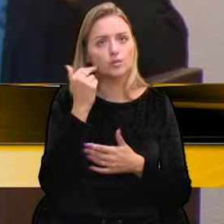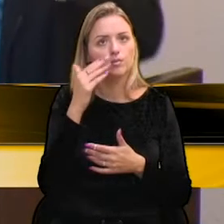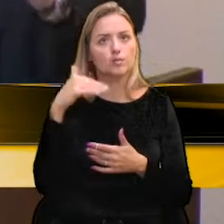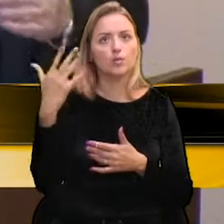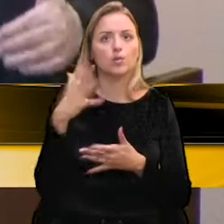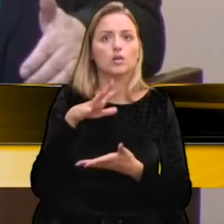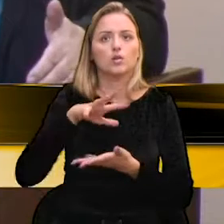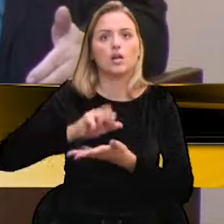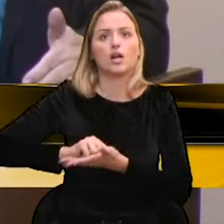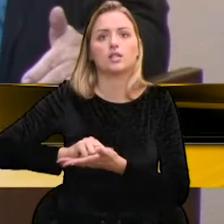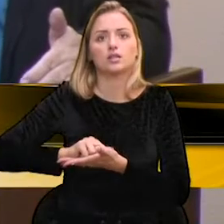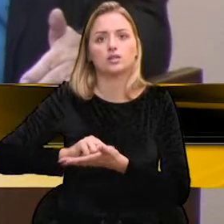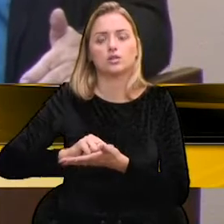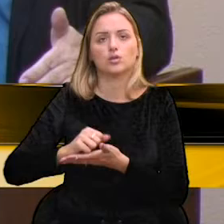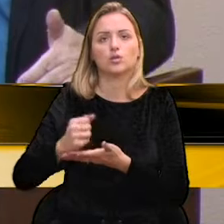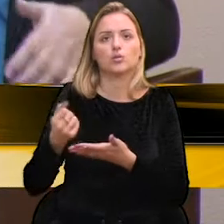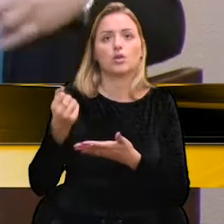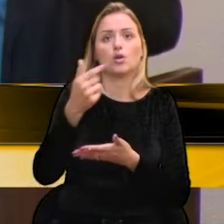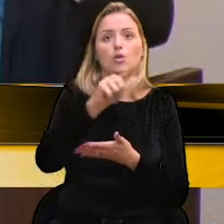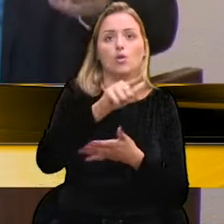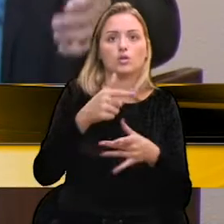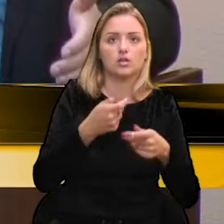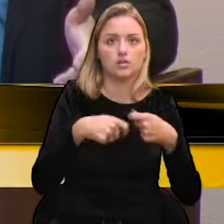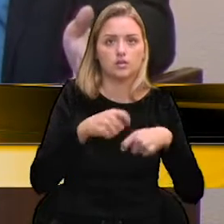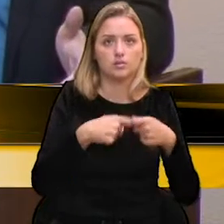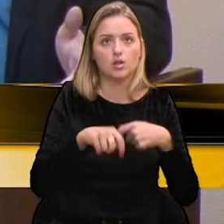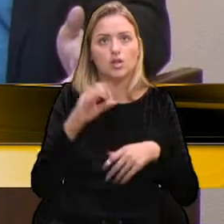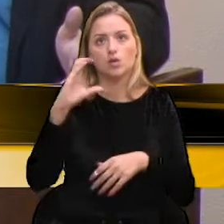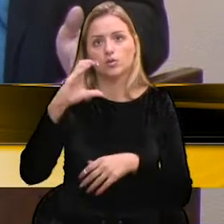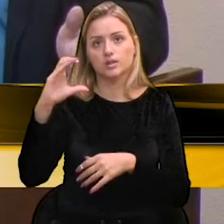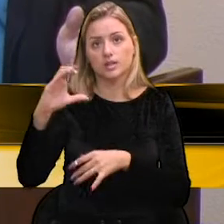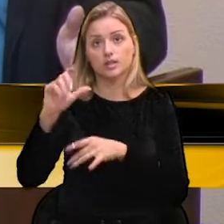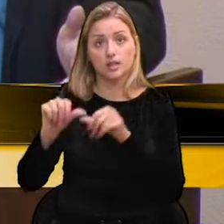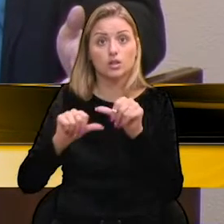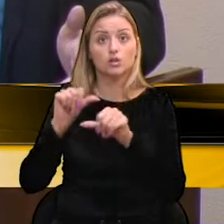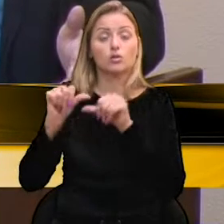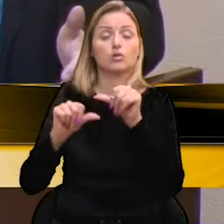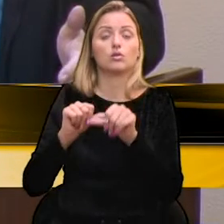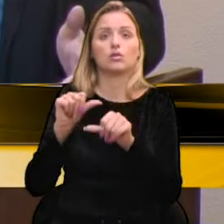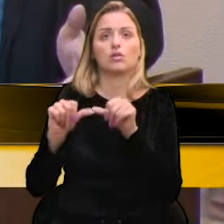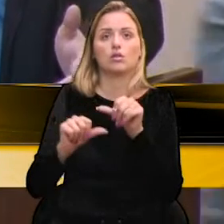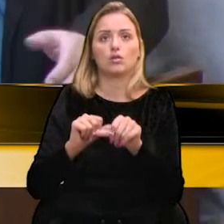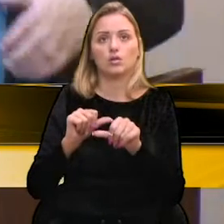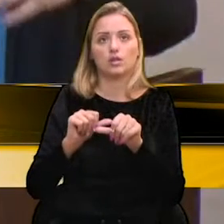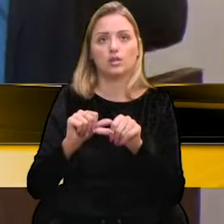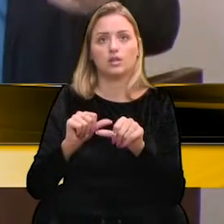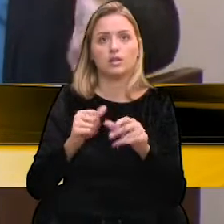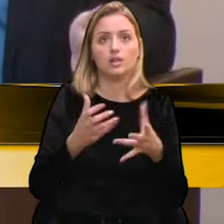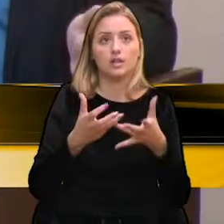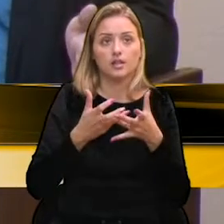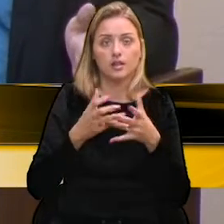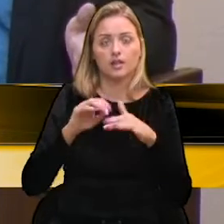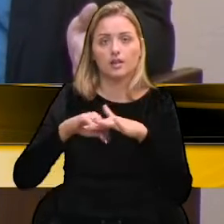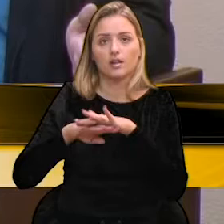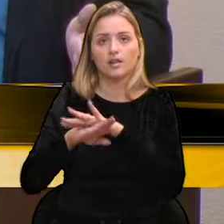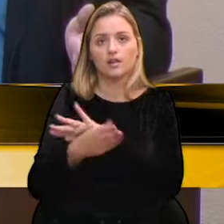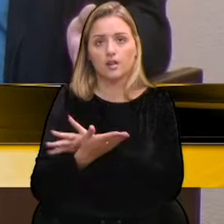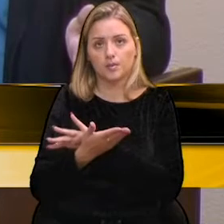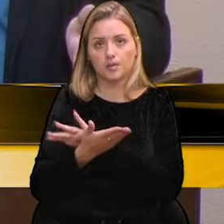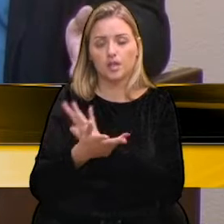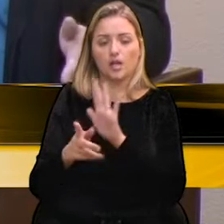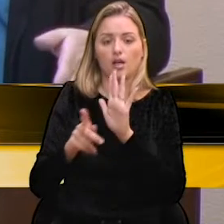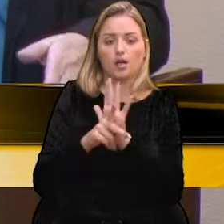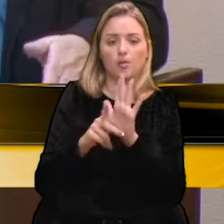assume uma outra administração, os cargos de confiança são trocados, né? eles procuram lá implementar a sua visão